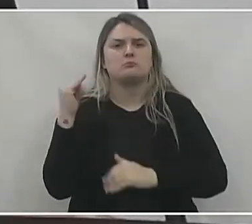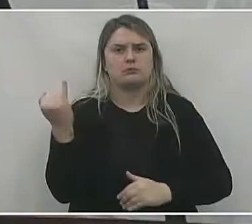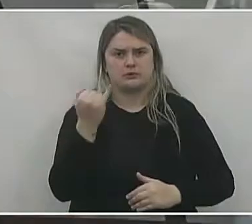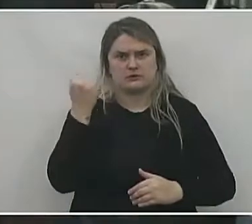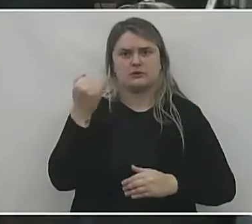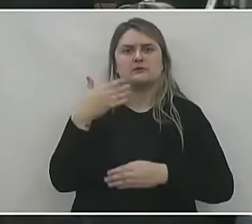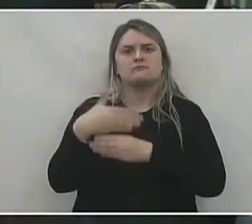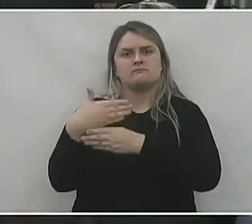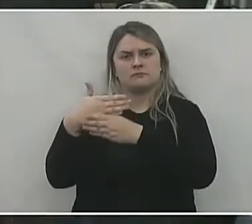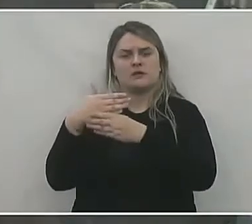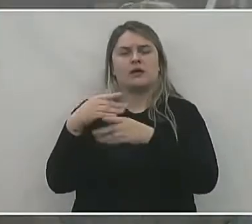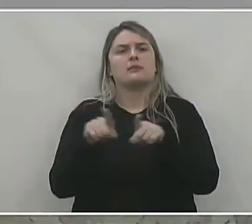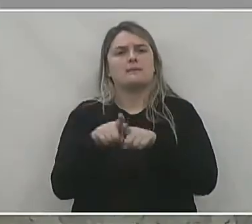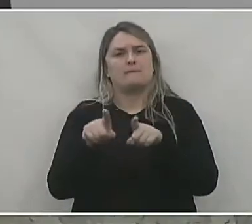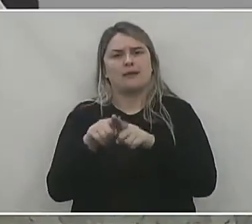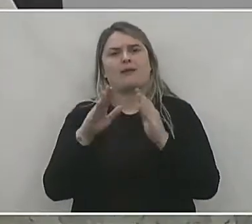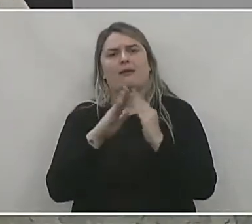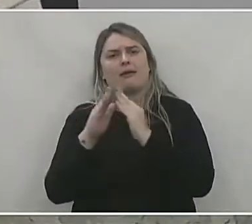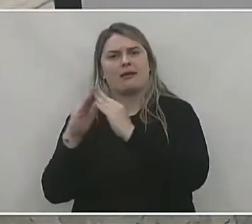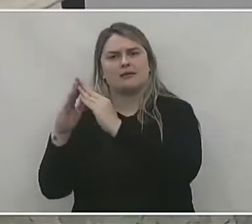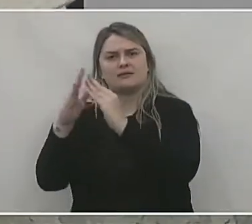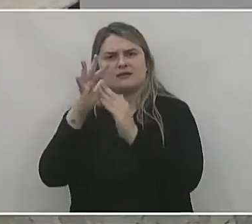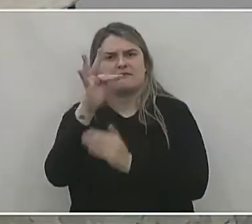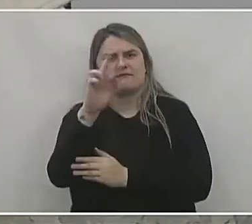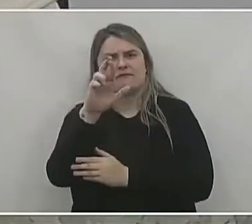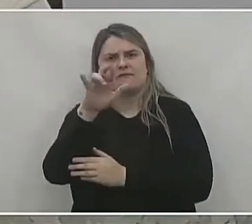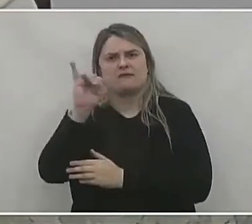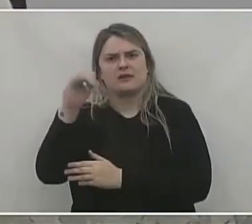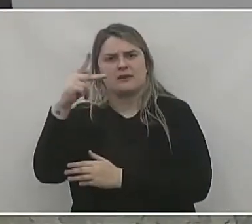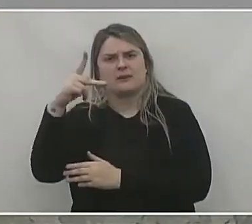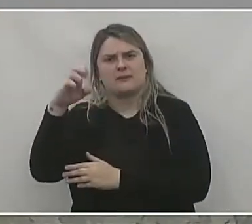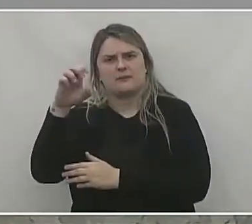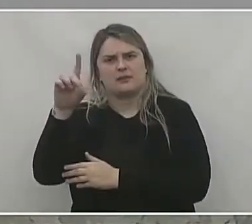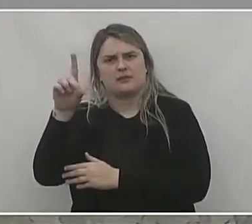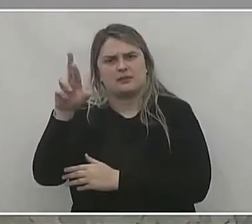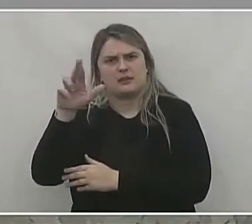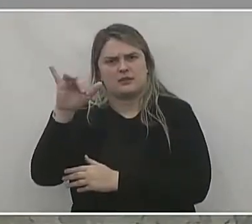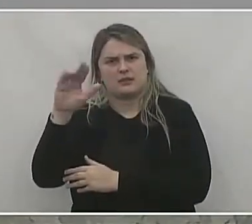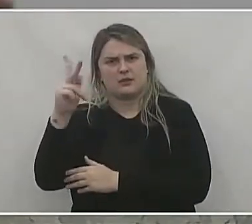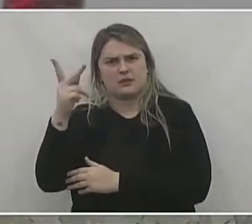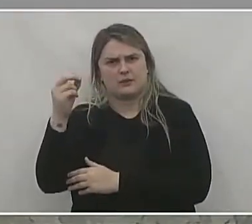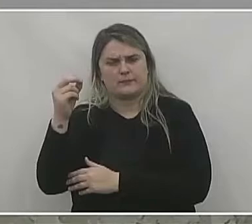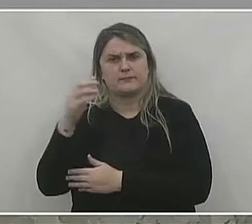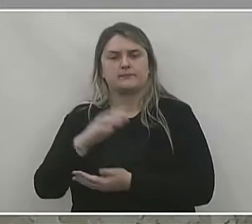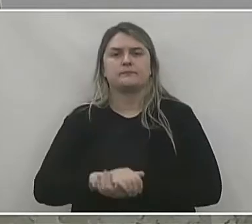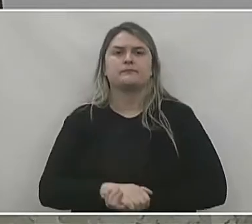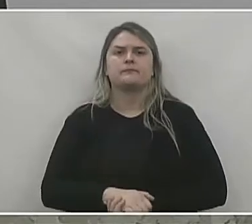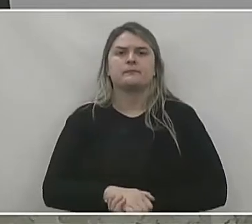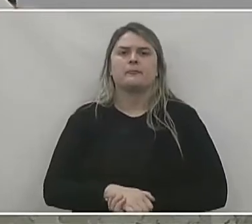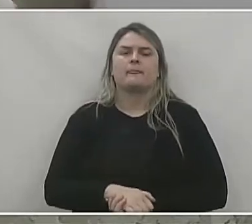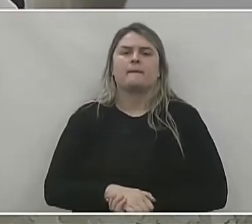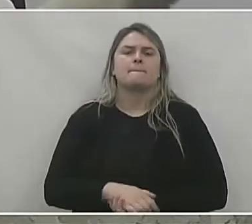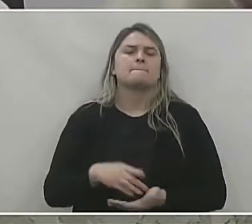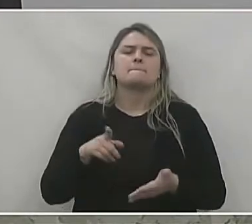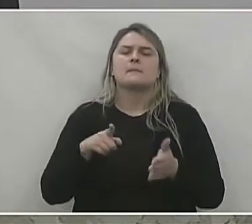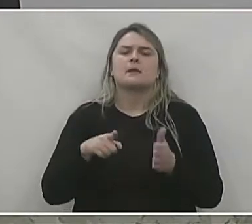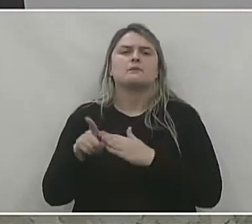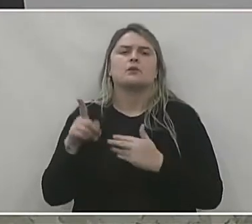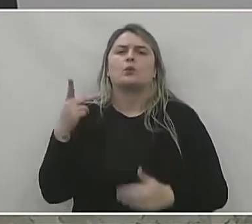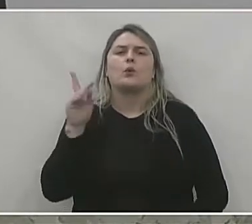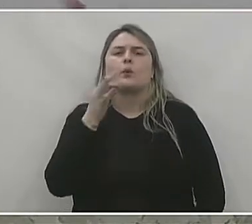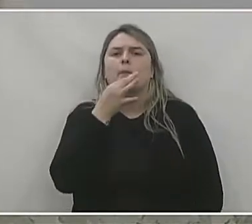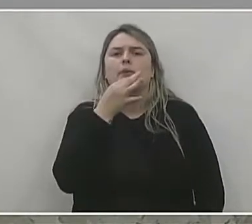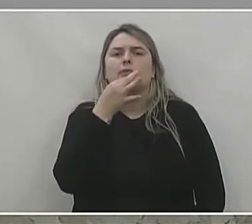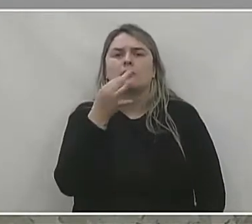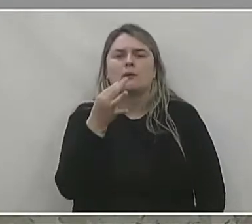importante obra. Loteamento Frei Pedrinho. Não me lembro o nome. Deixa eu te perguntar o seguinte, qual que é a sua